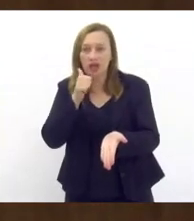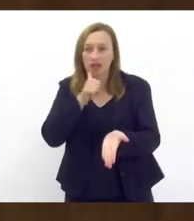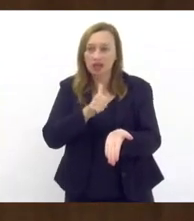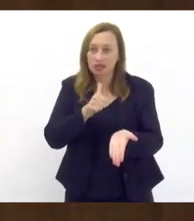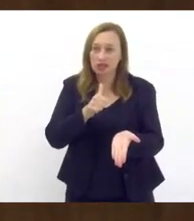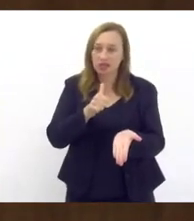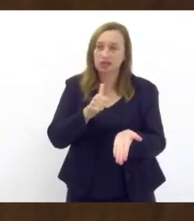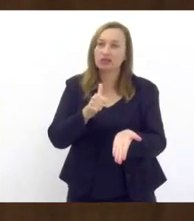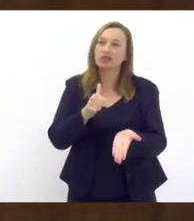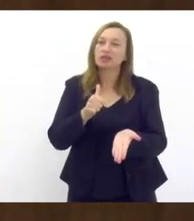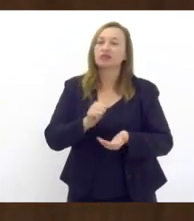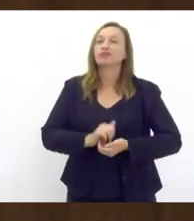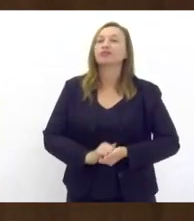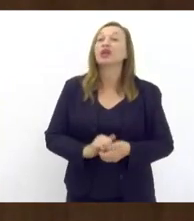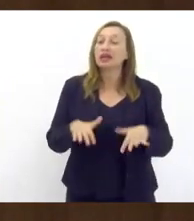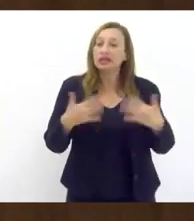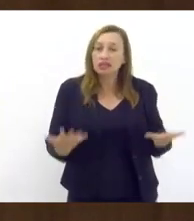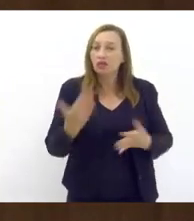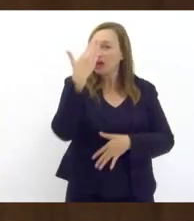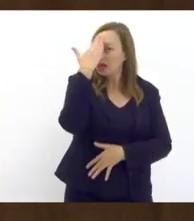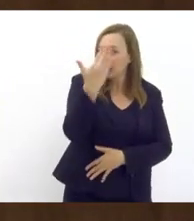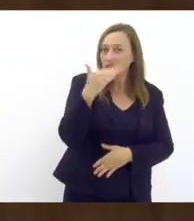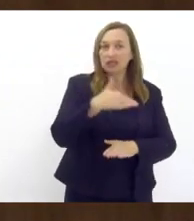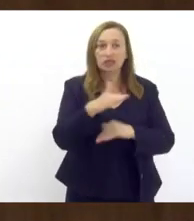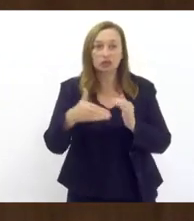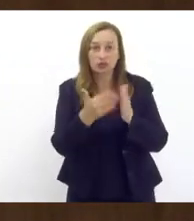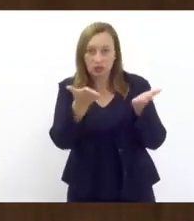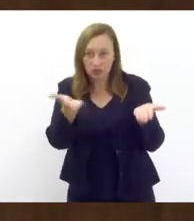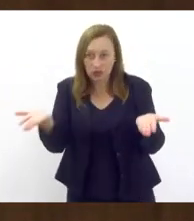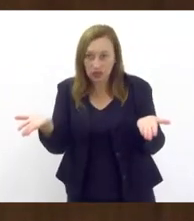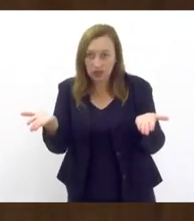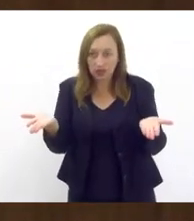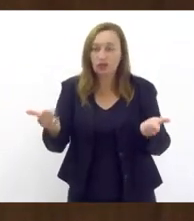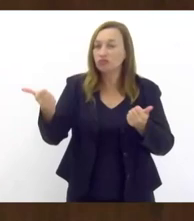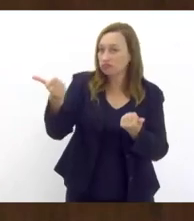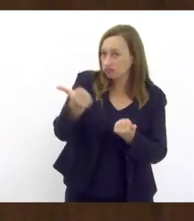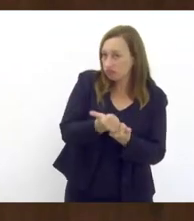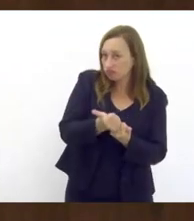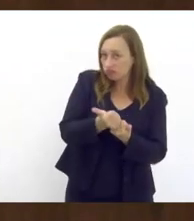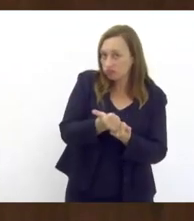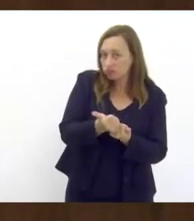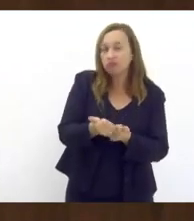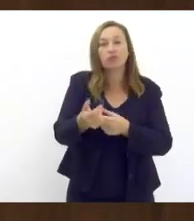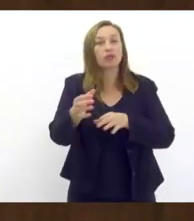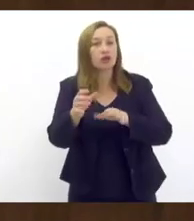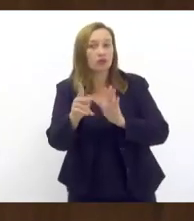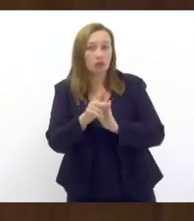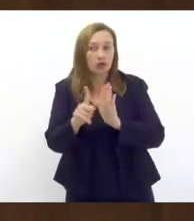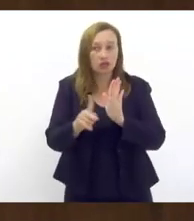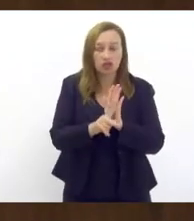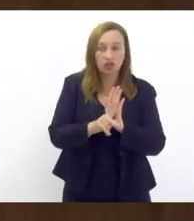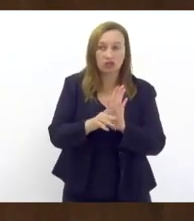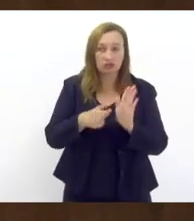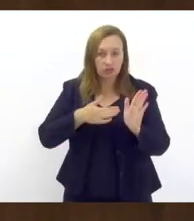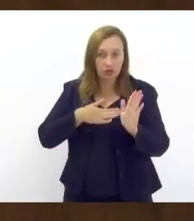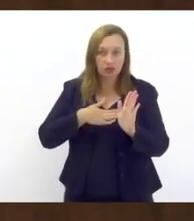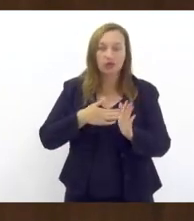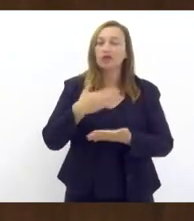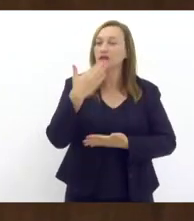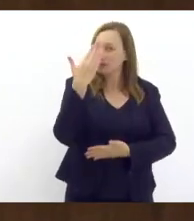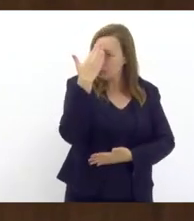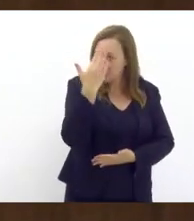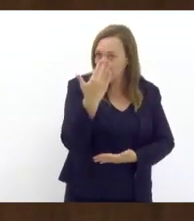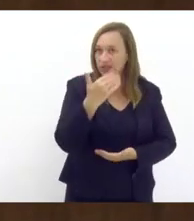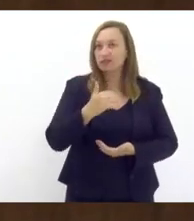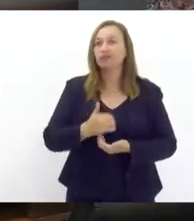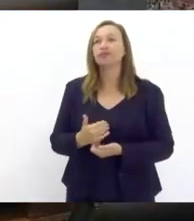voltadas para mulheres. Então, agradeço a todos e todas pelo apoio ao projeto de minha iniciativa. Eram essas as